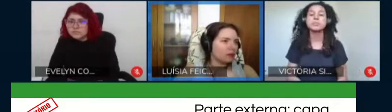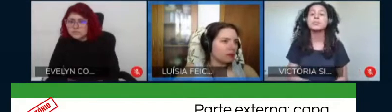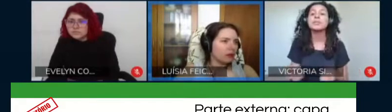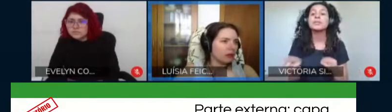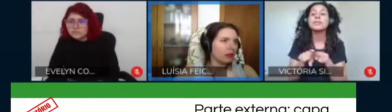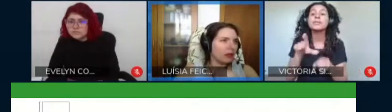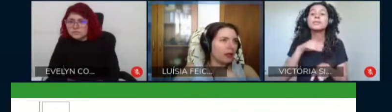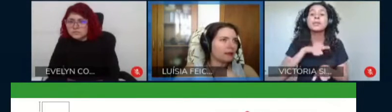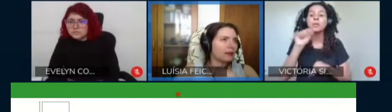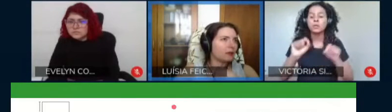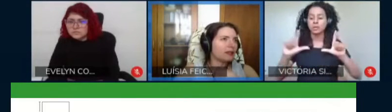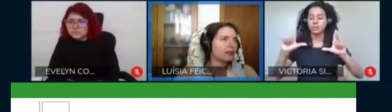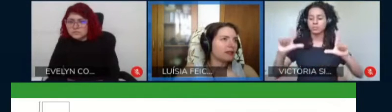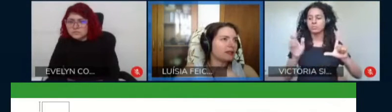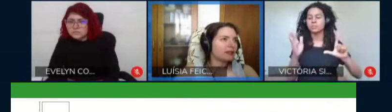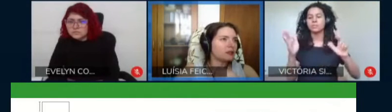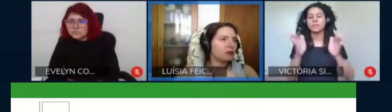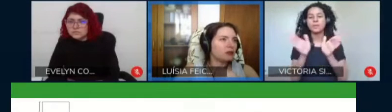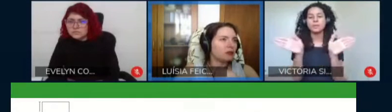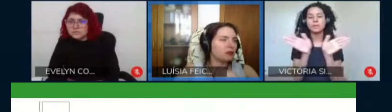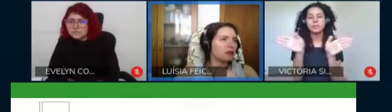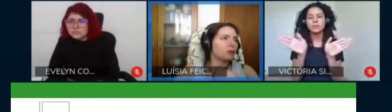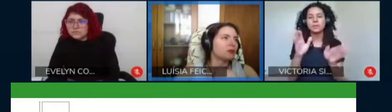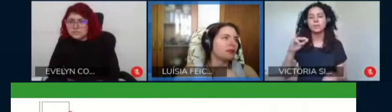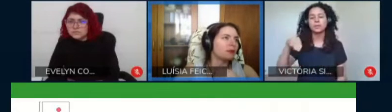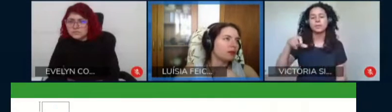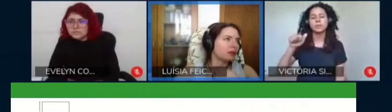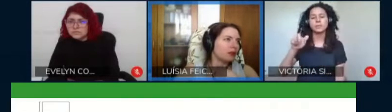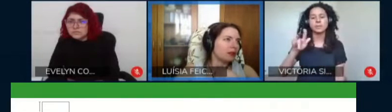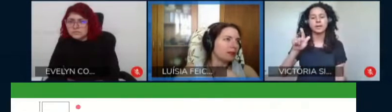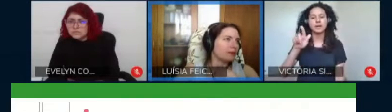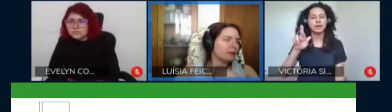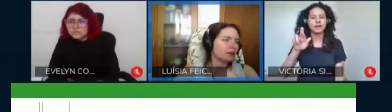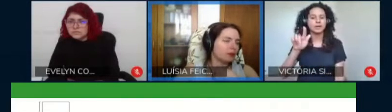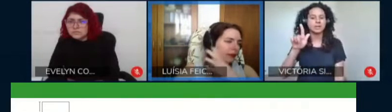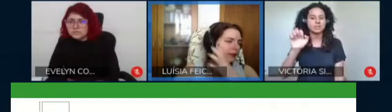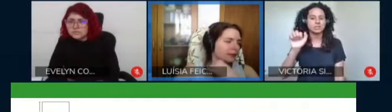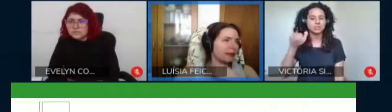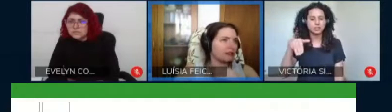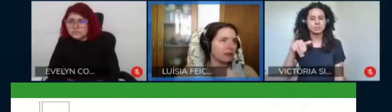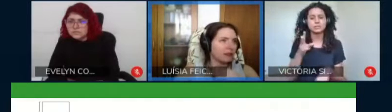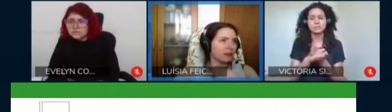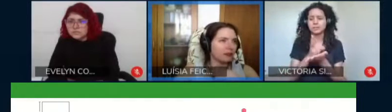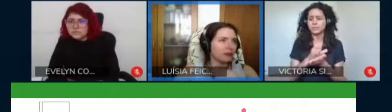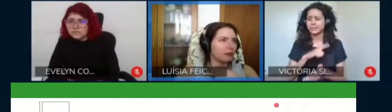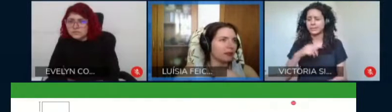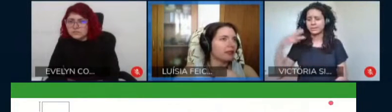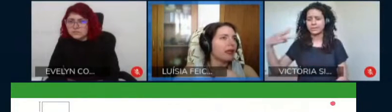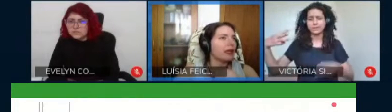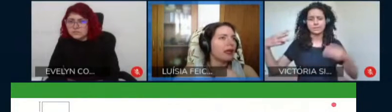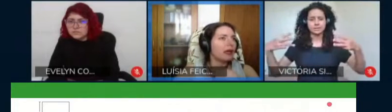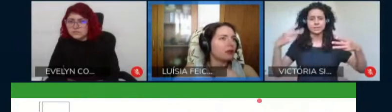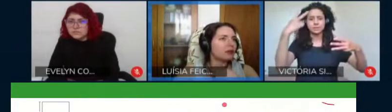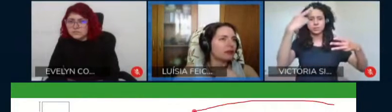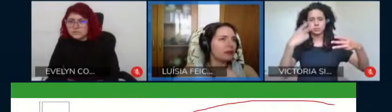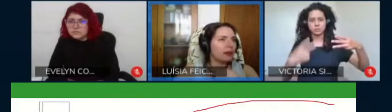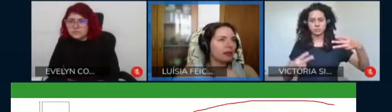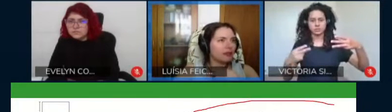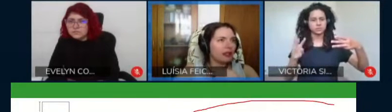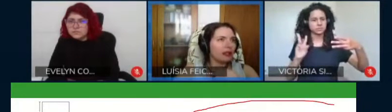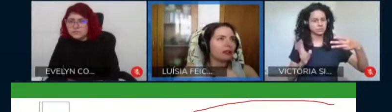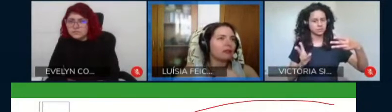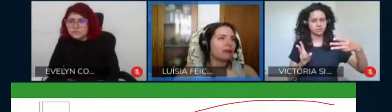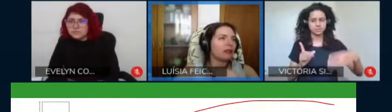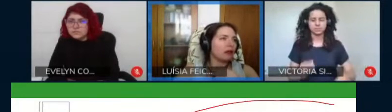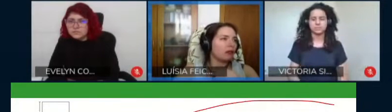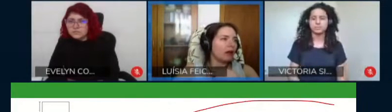que é sempre 3322, tipo, sempre eu vou falar das margens mais adiante, mas a configuração da